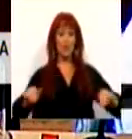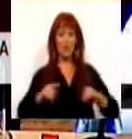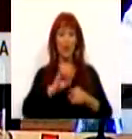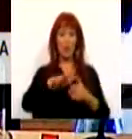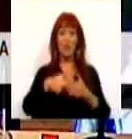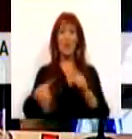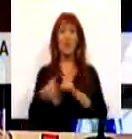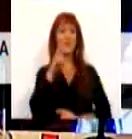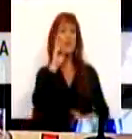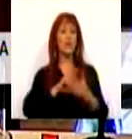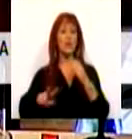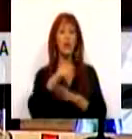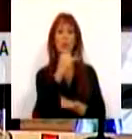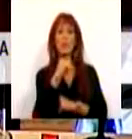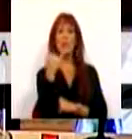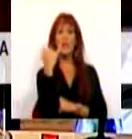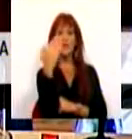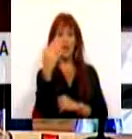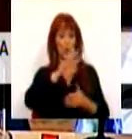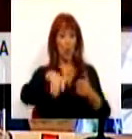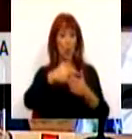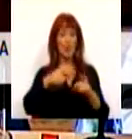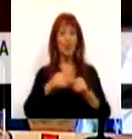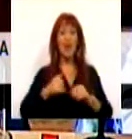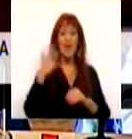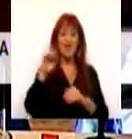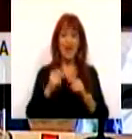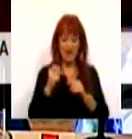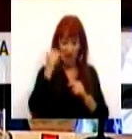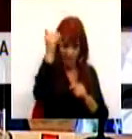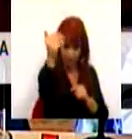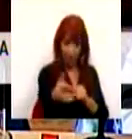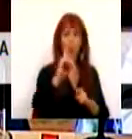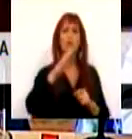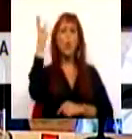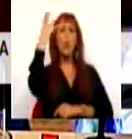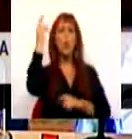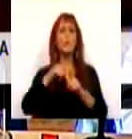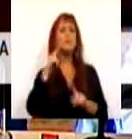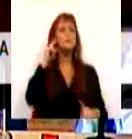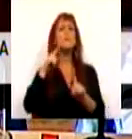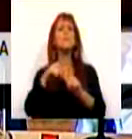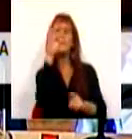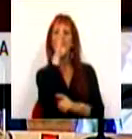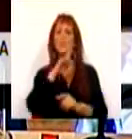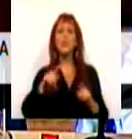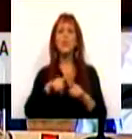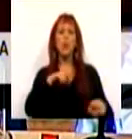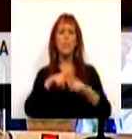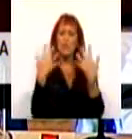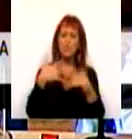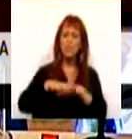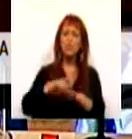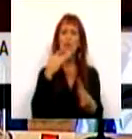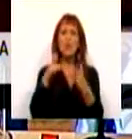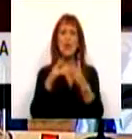Plano Nacional de Leitura 2027, um programa para a próxima década, no qual a cultura tem por missão executar uma política integrada do